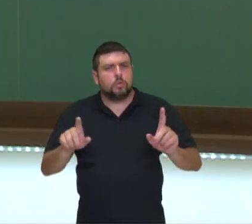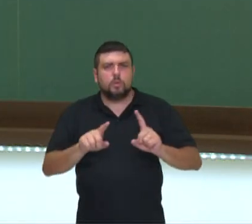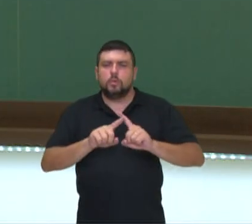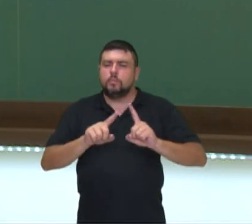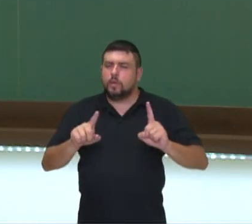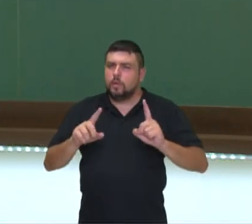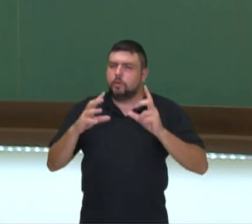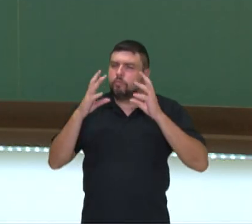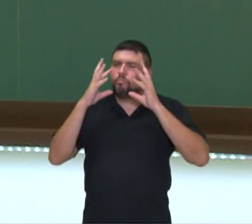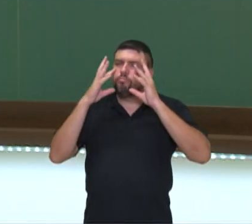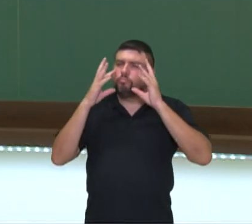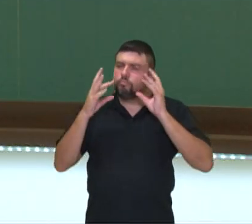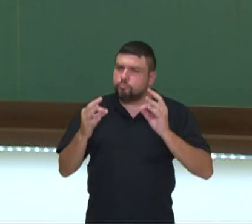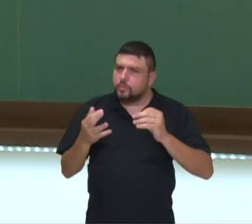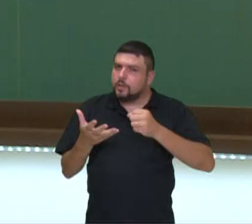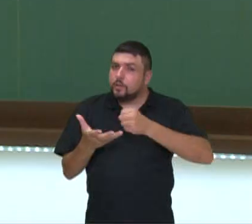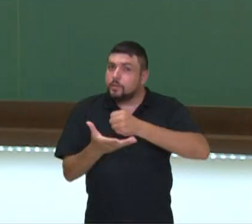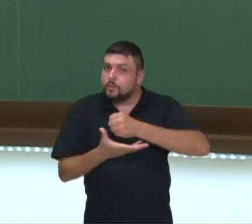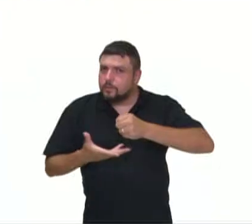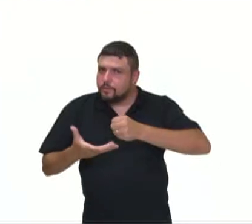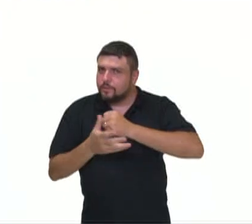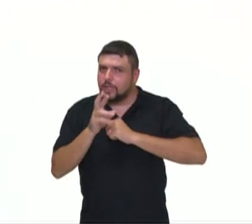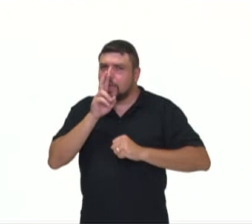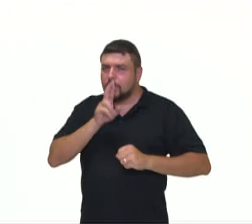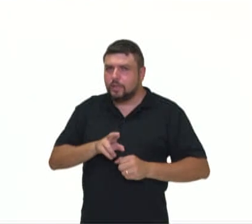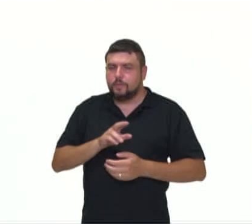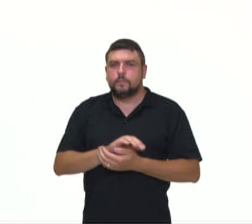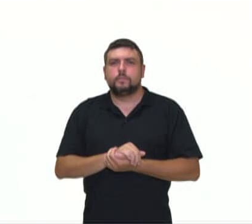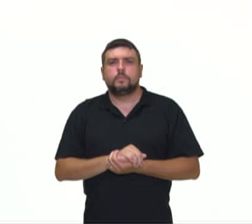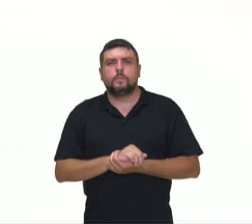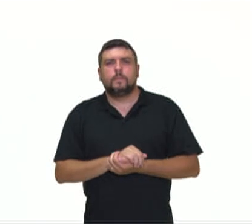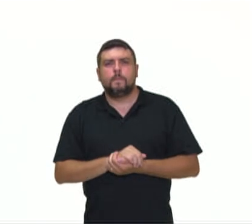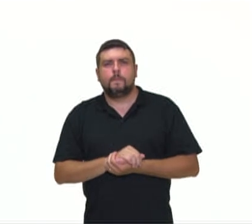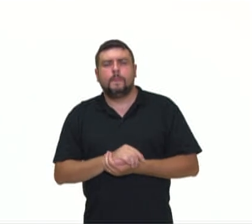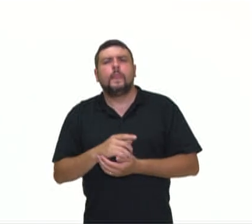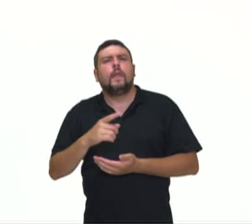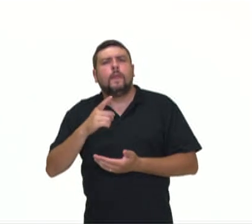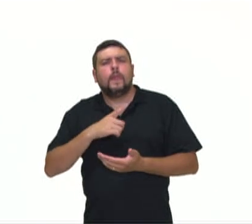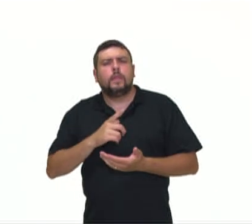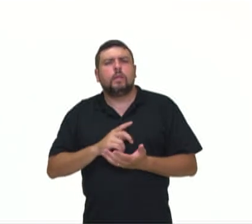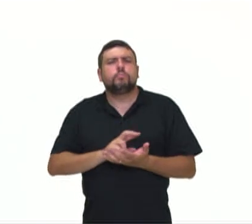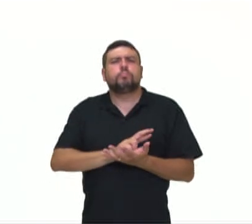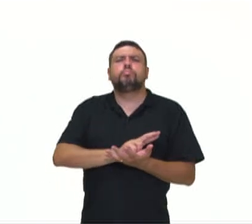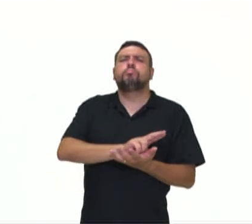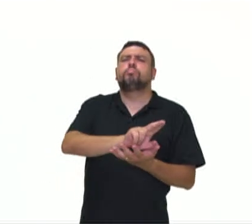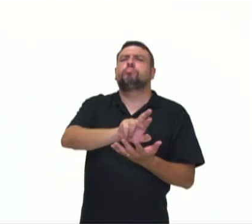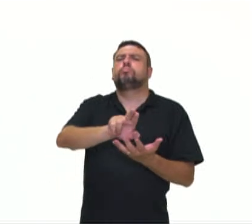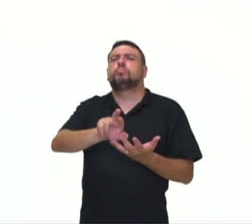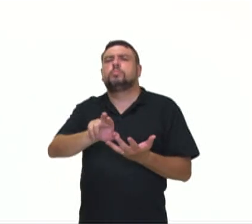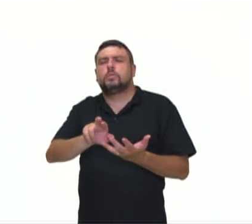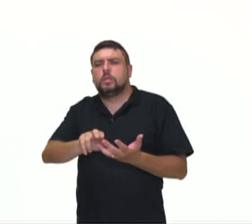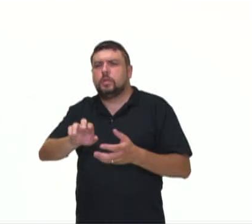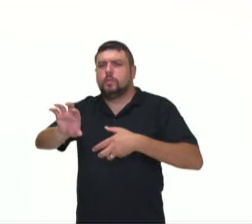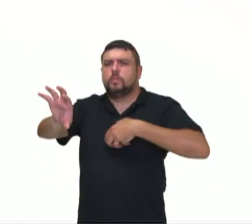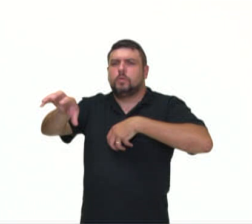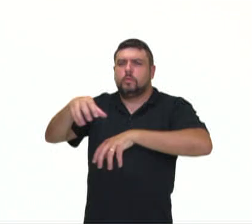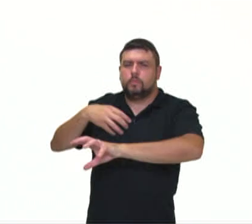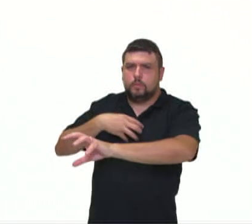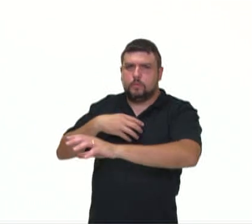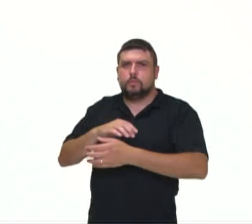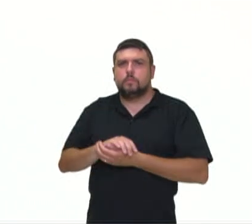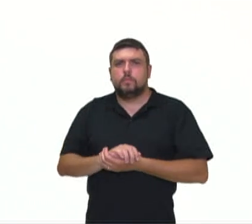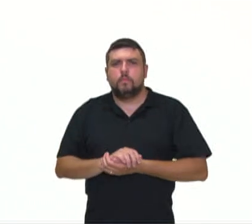na essência destas respostas. Existem diversas formas de conceituar empatia. O conceito